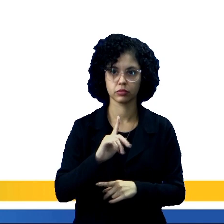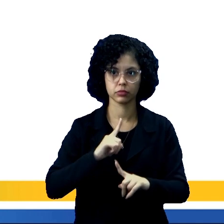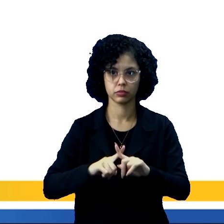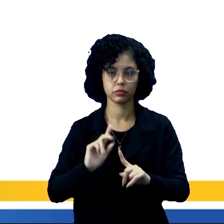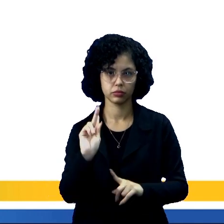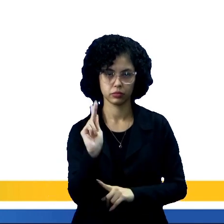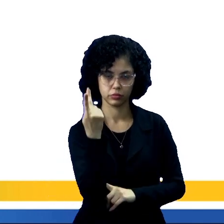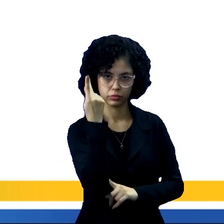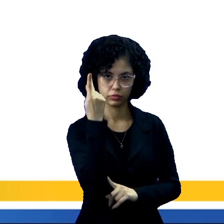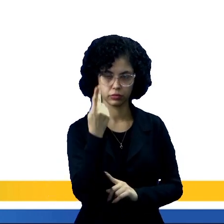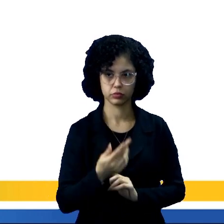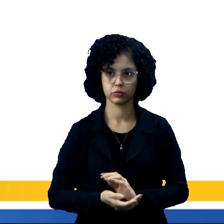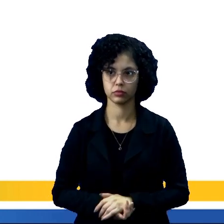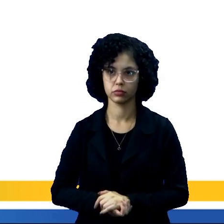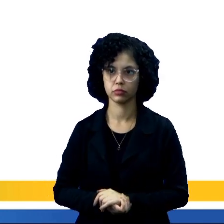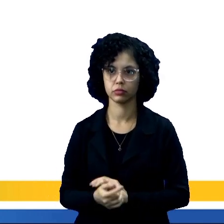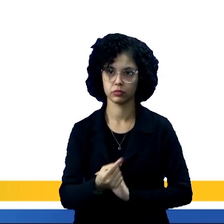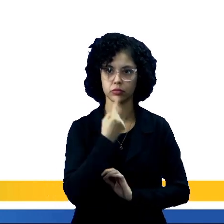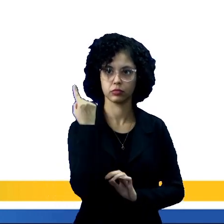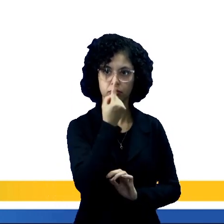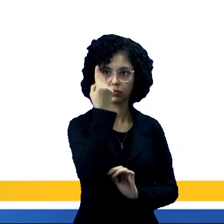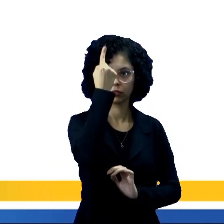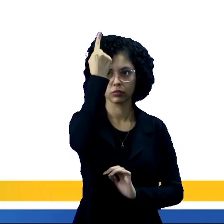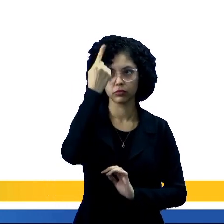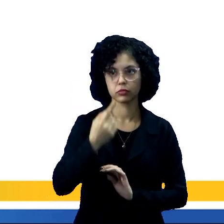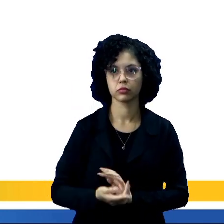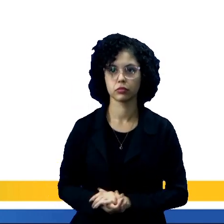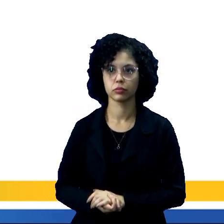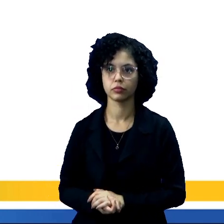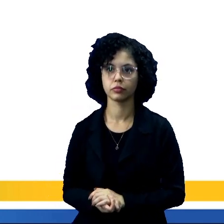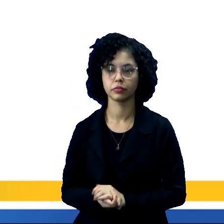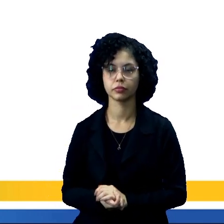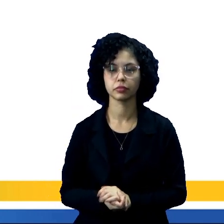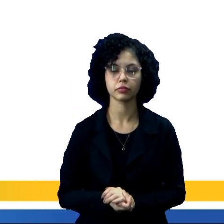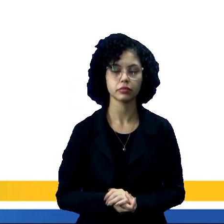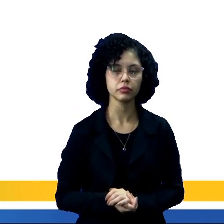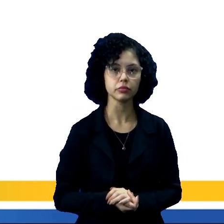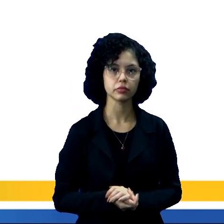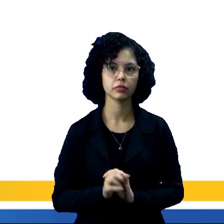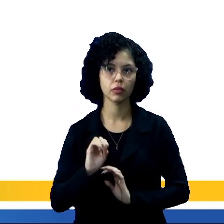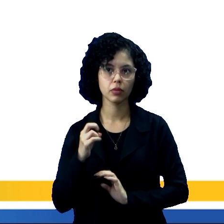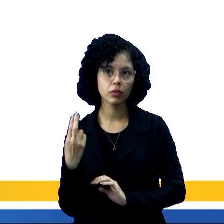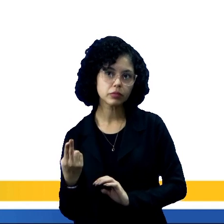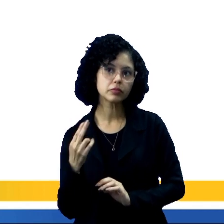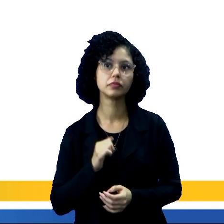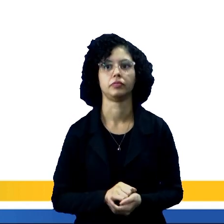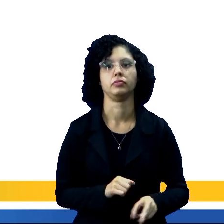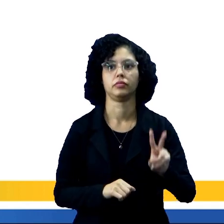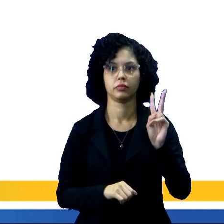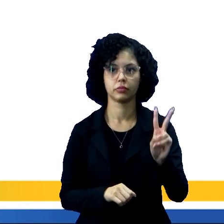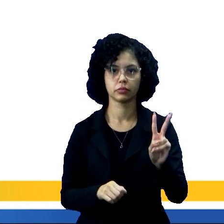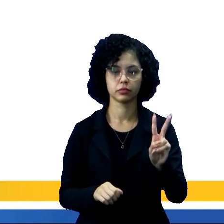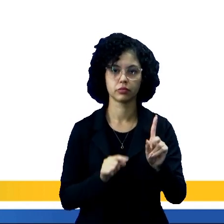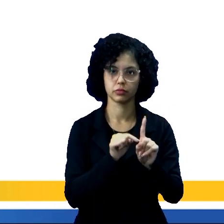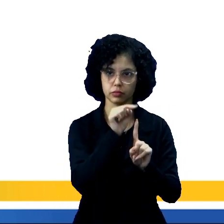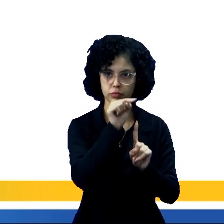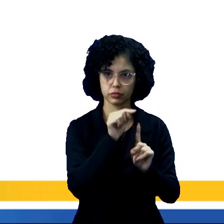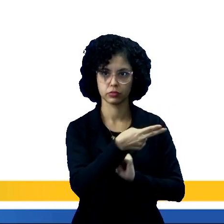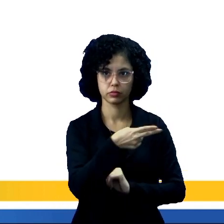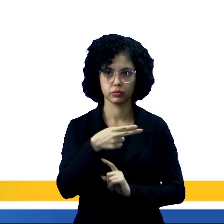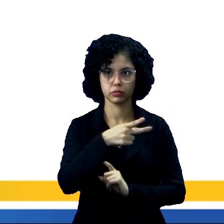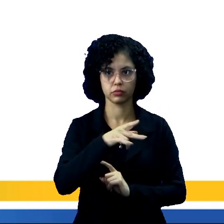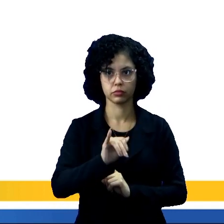AB, área da base, vezes o H, ou seja, altura. Ou V é